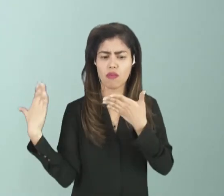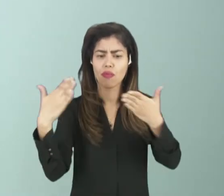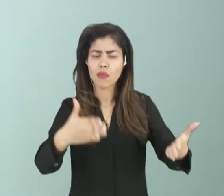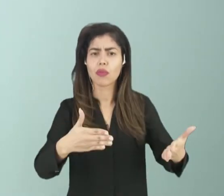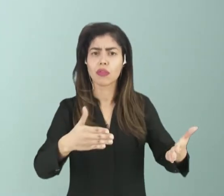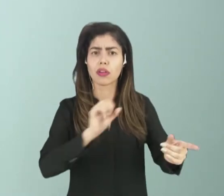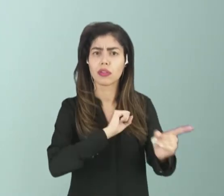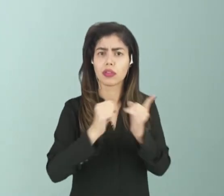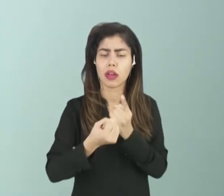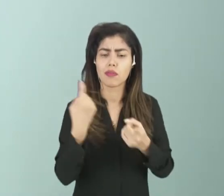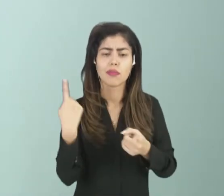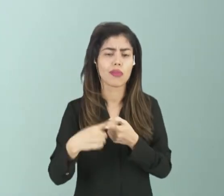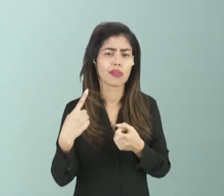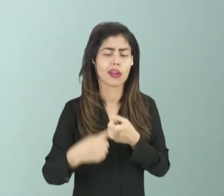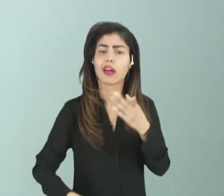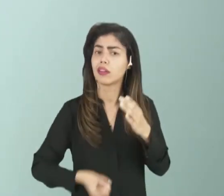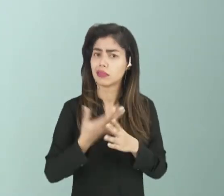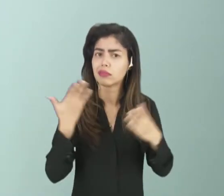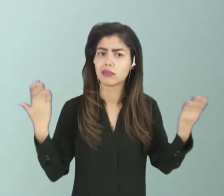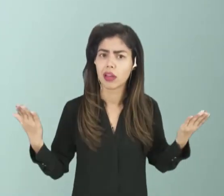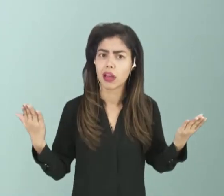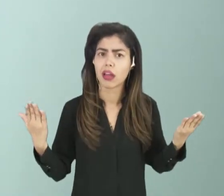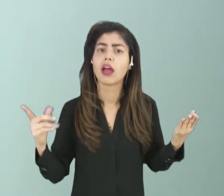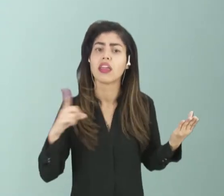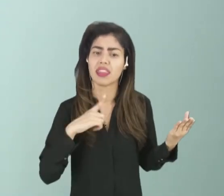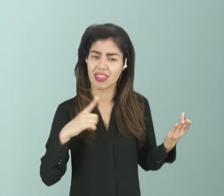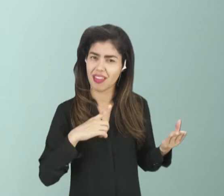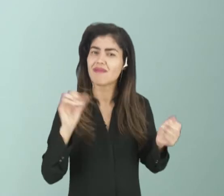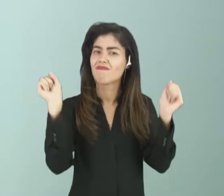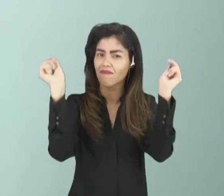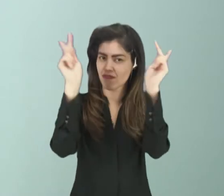da sociedade? Por que que ela existe? Será que ela garante a